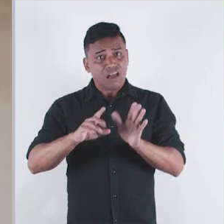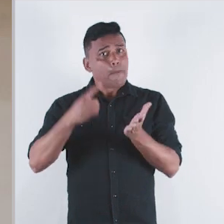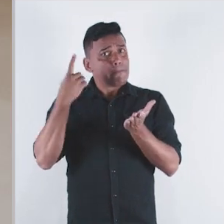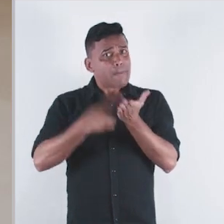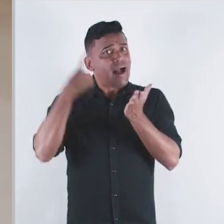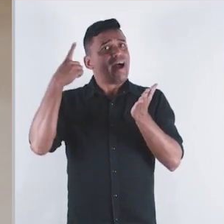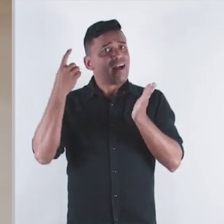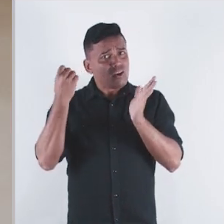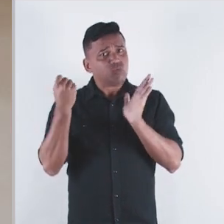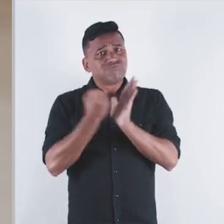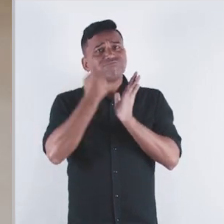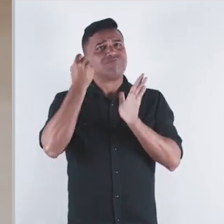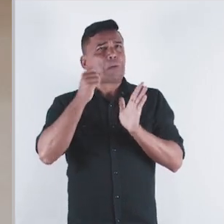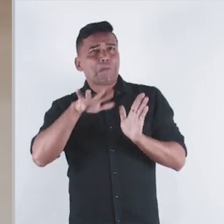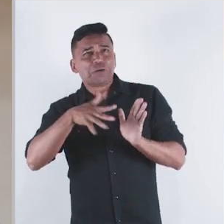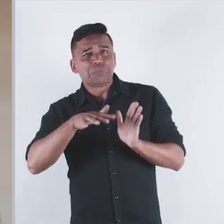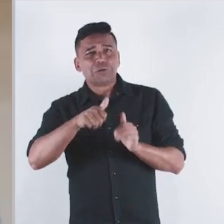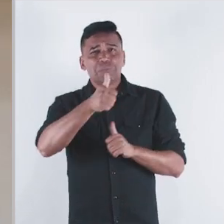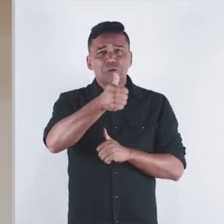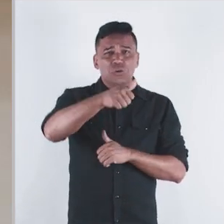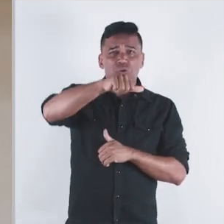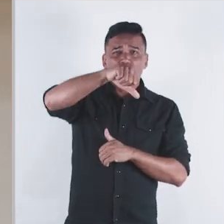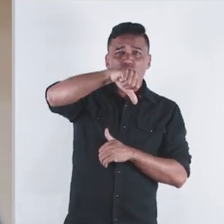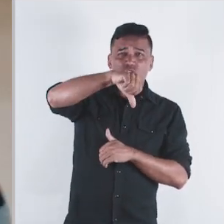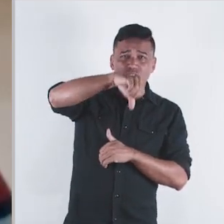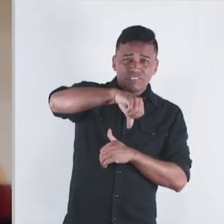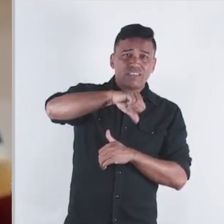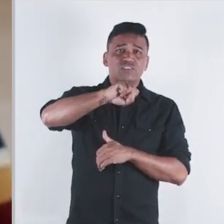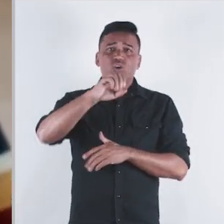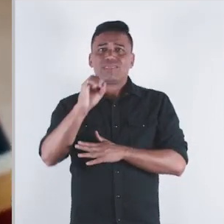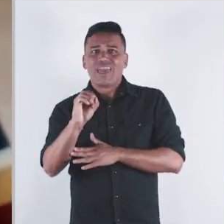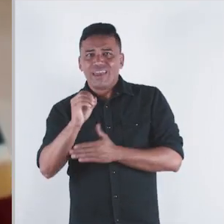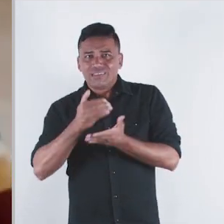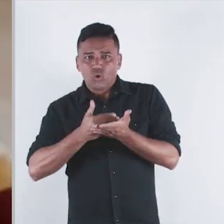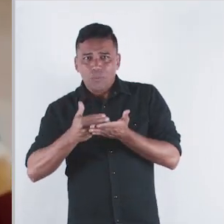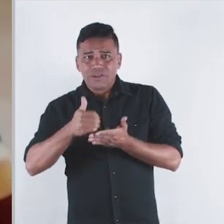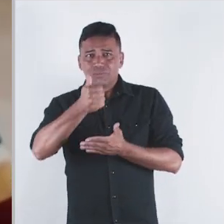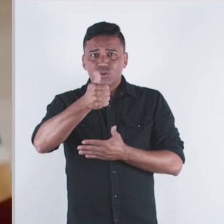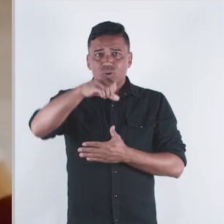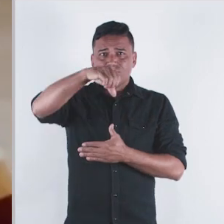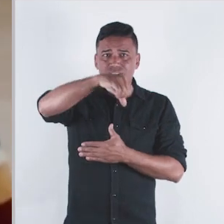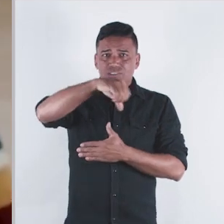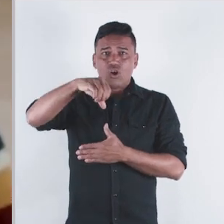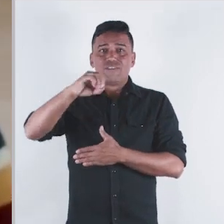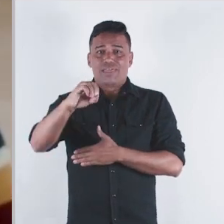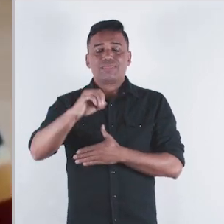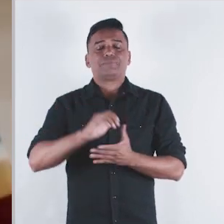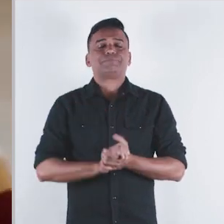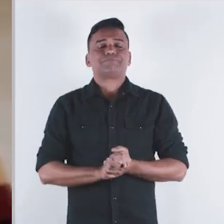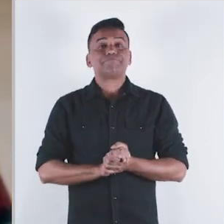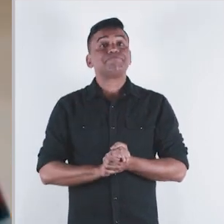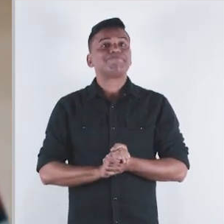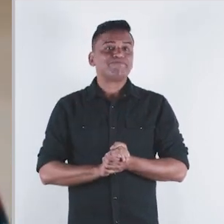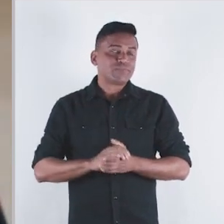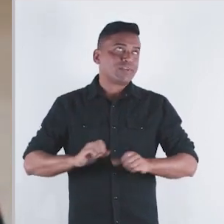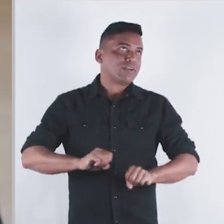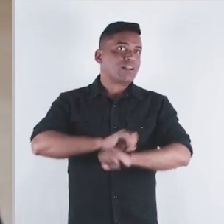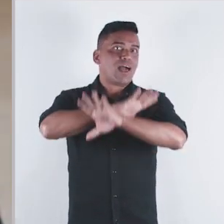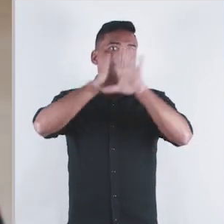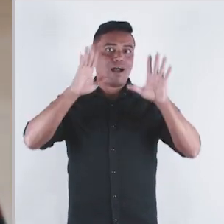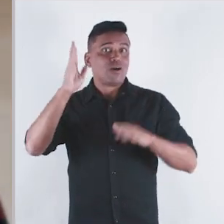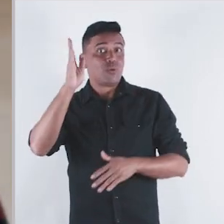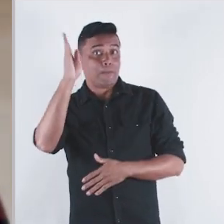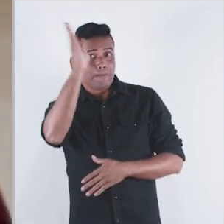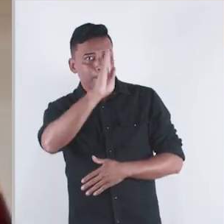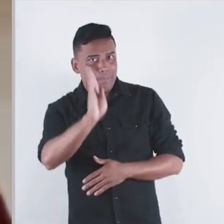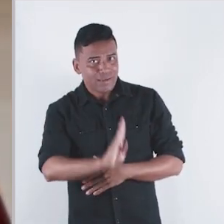aí, né? Meados da década de 80, início da década de 90. No Brasil, é claro, né? Toda a